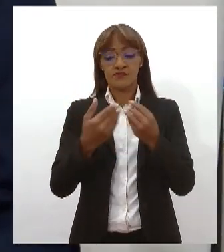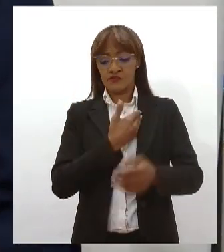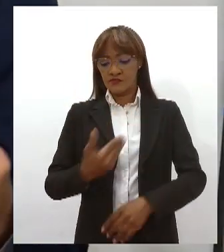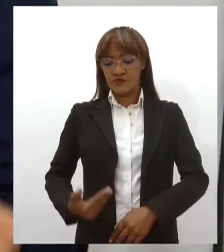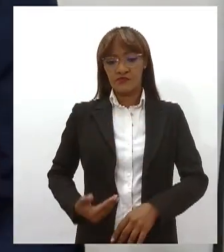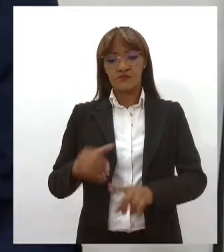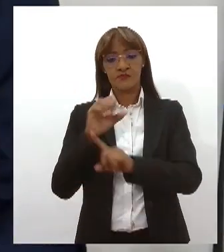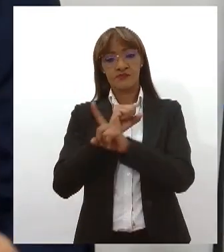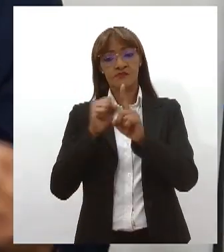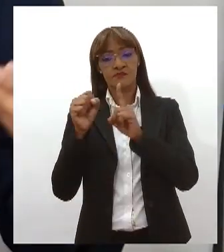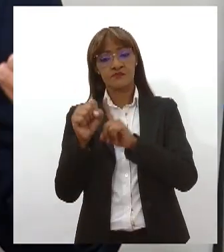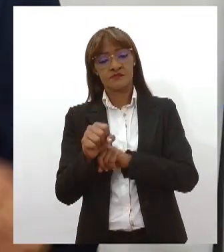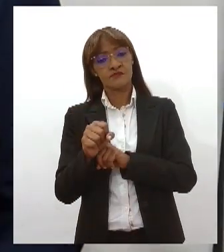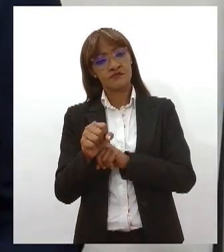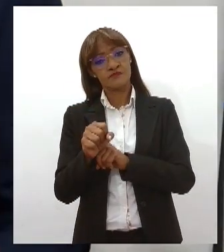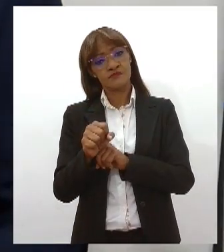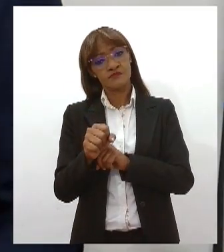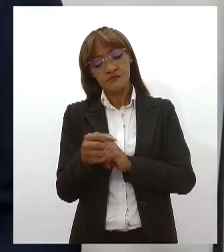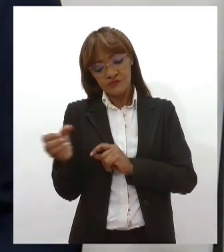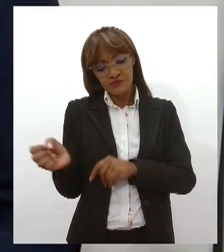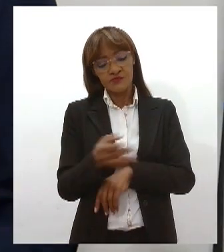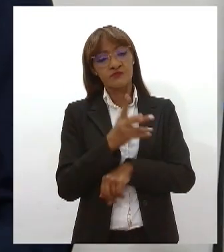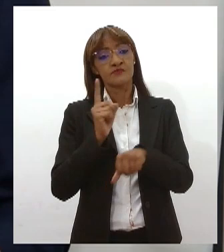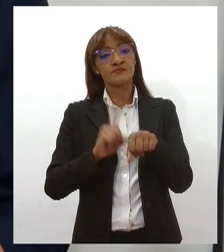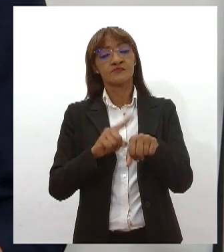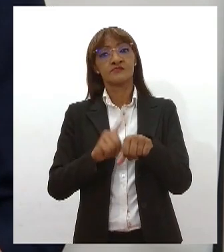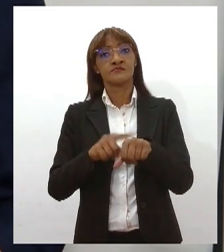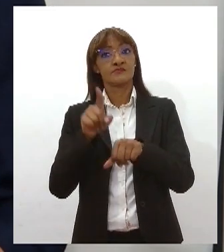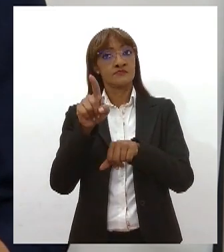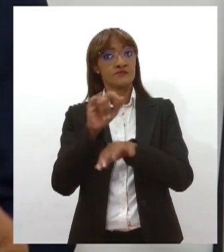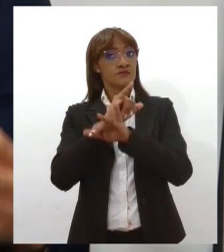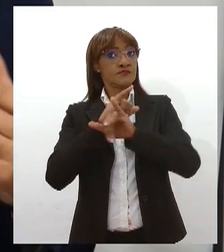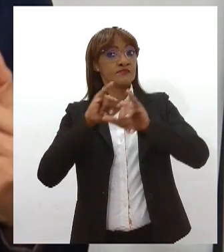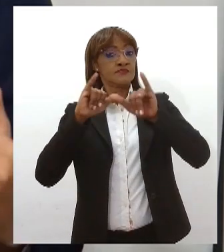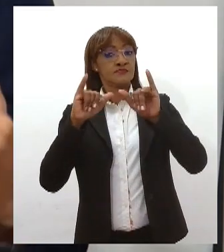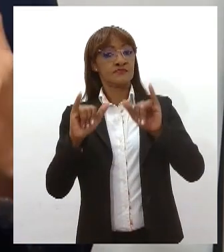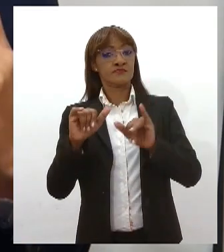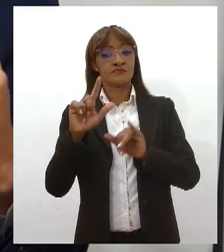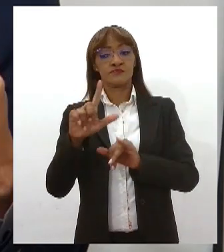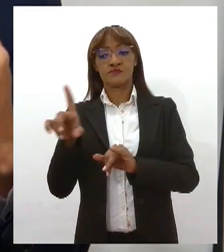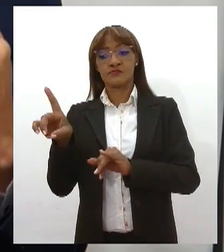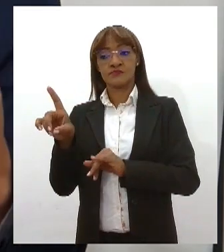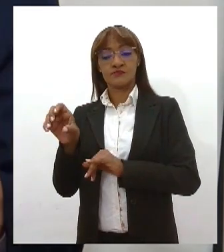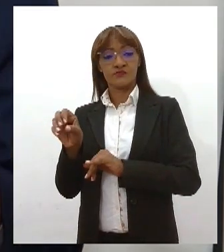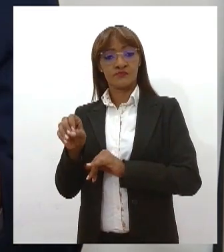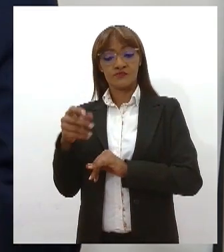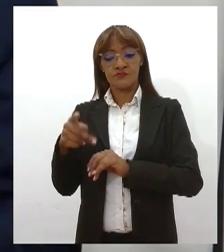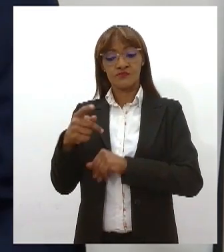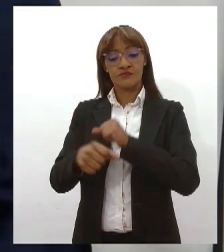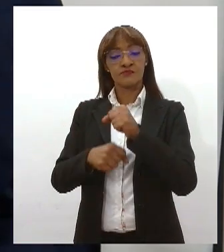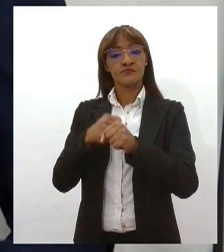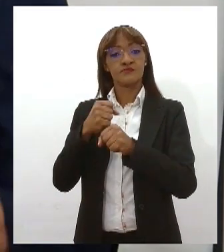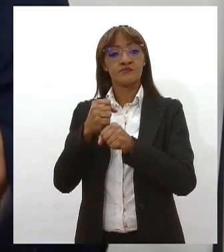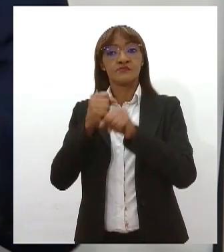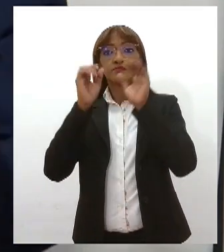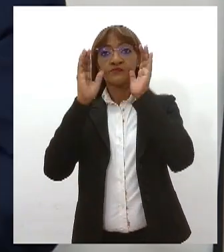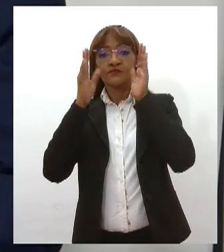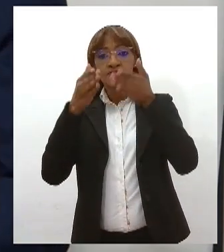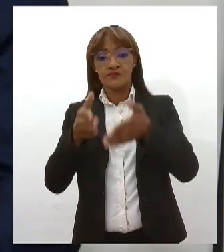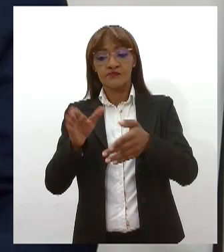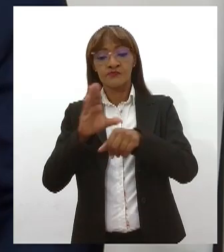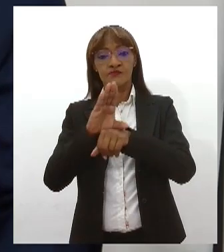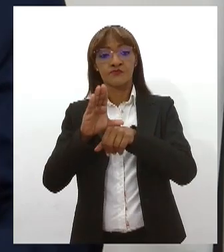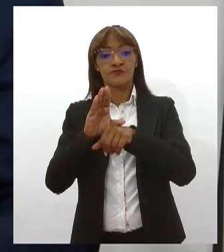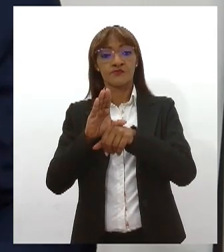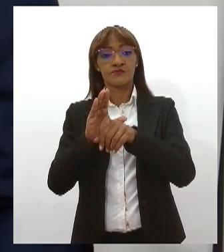nesse novo ciclo. Lembrando que essa LDO que está sendo debatida esse ano, ela diz respeito à construção do orçamento de